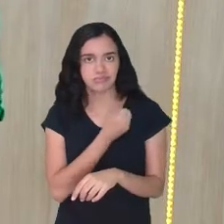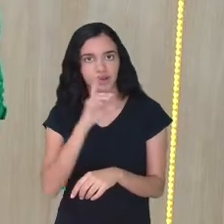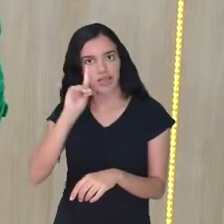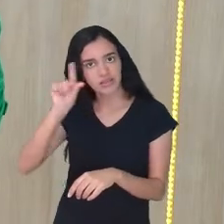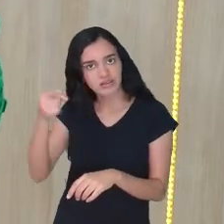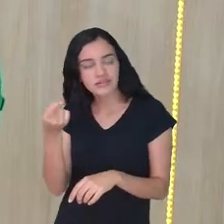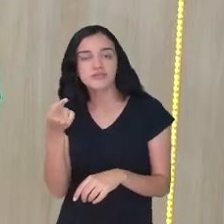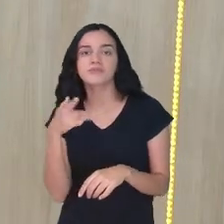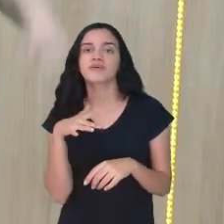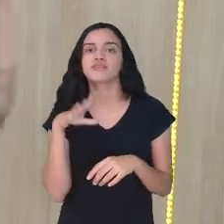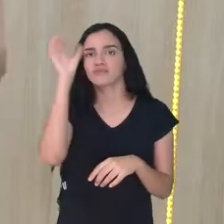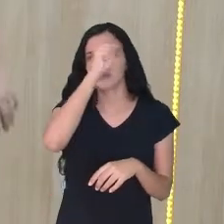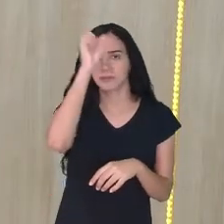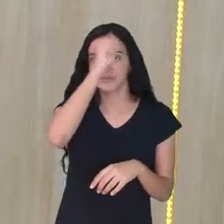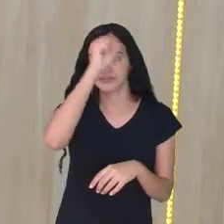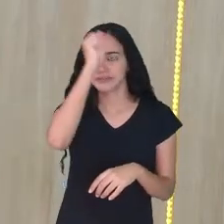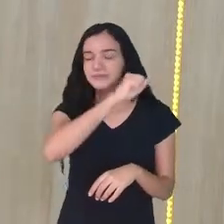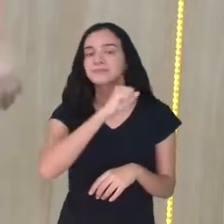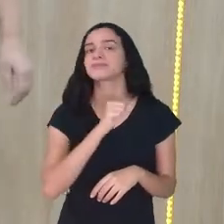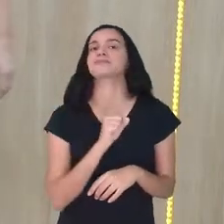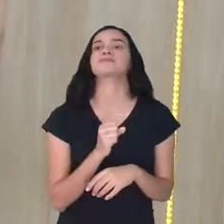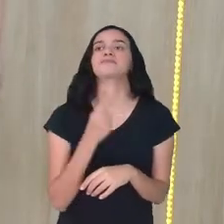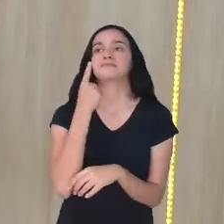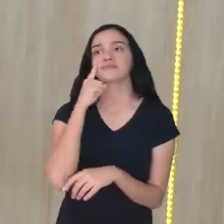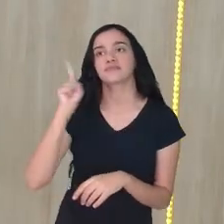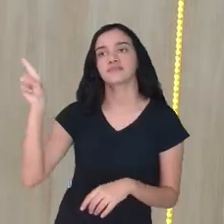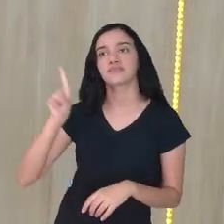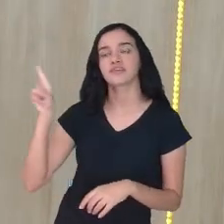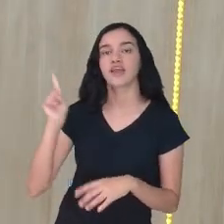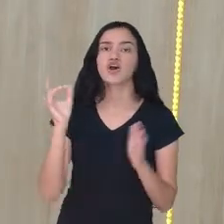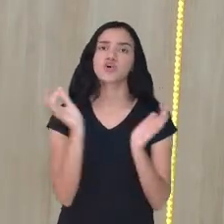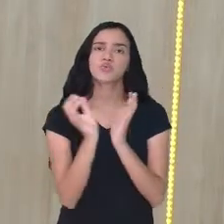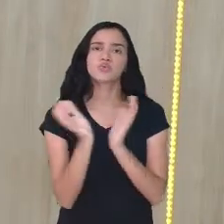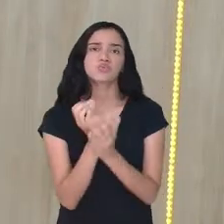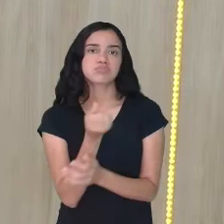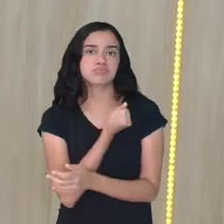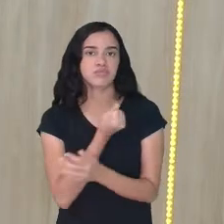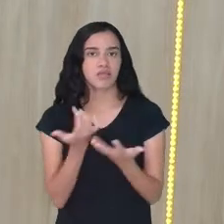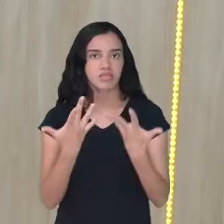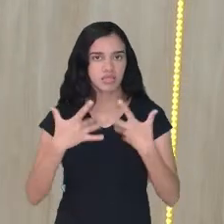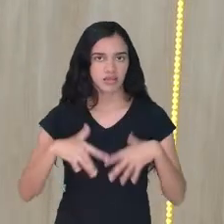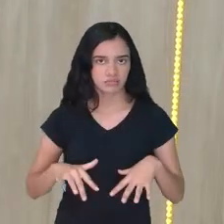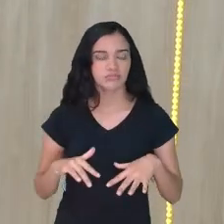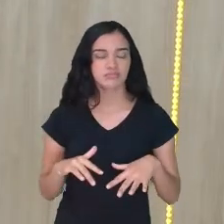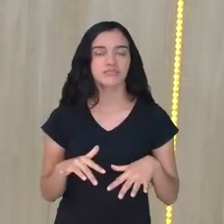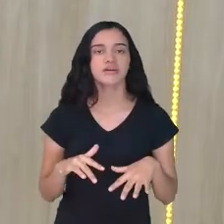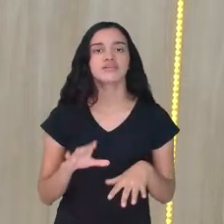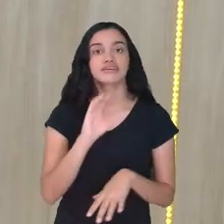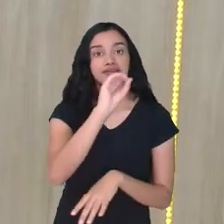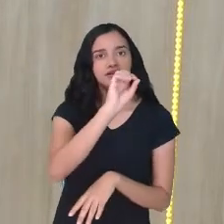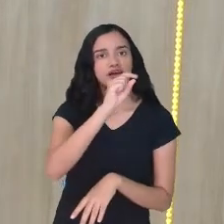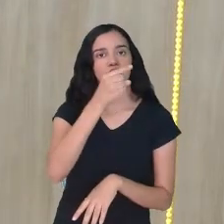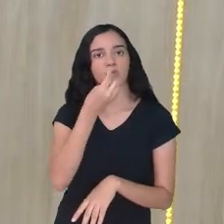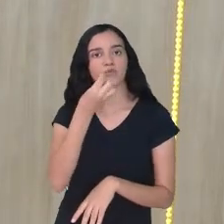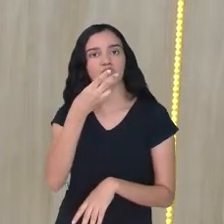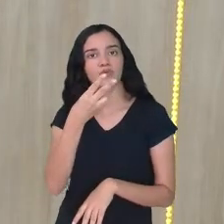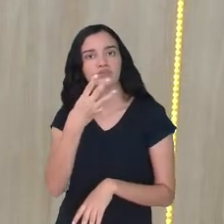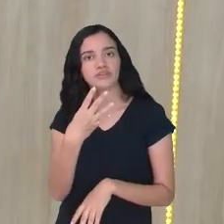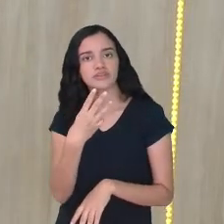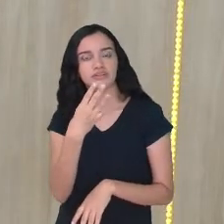vamos aprender tudo. Aí eu tenho o conjunto dos números naturais, 0, 1, 2,